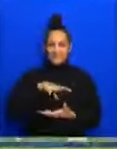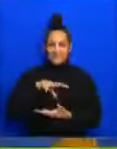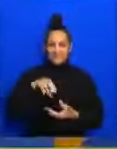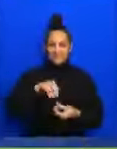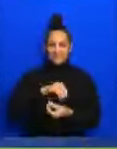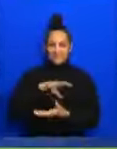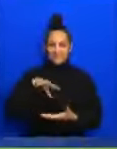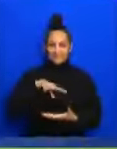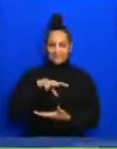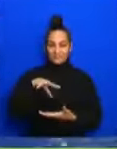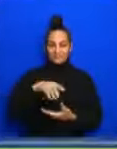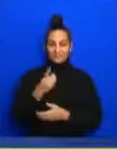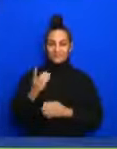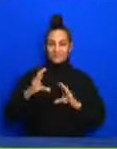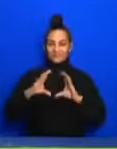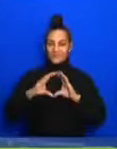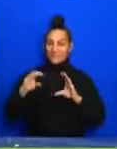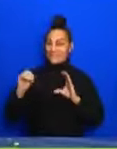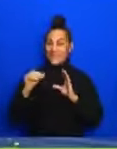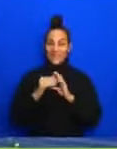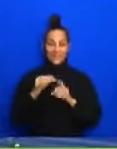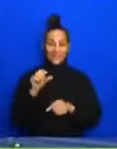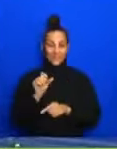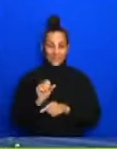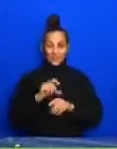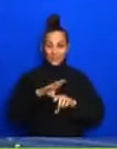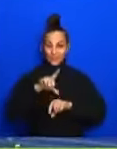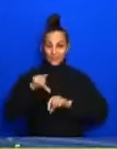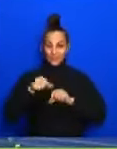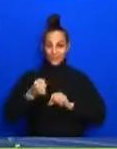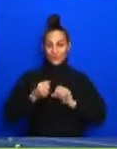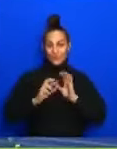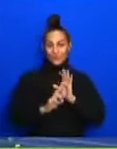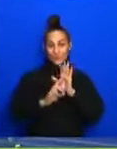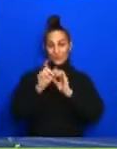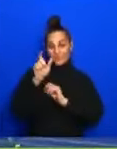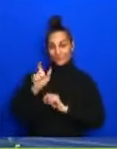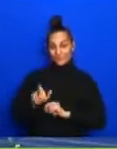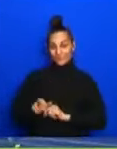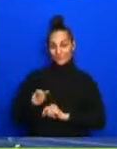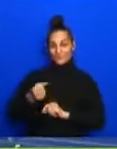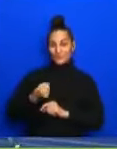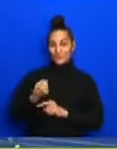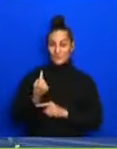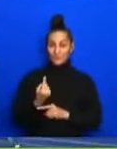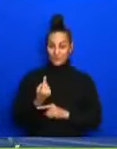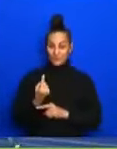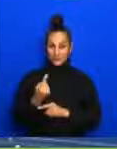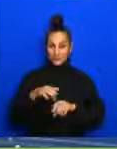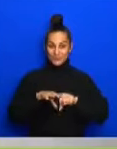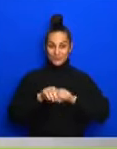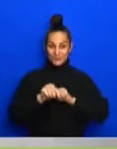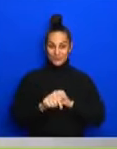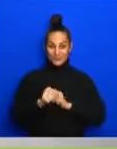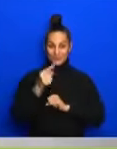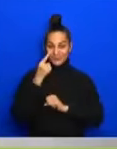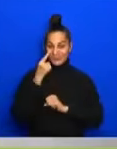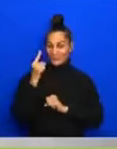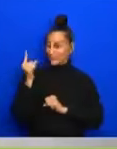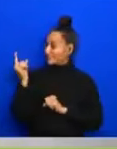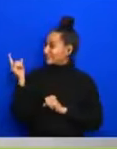Globo carregado, embaralhando. 10 bolas numeradas de 0 a 9. Sorteio do número correspondente à coluna número 1 do Super